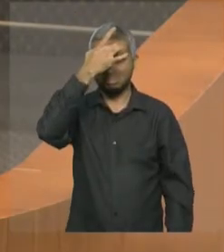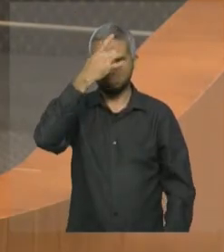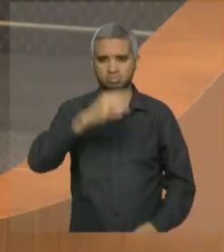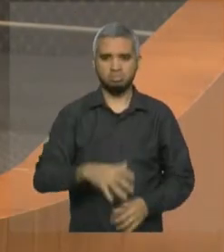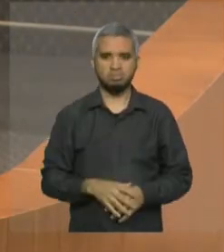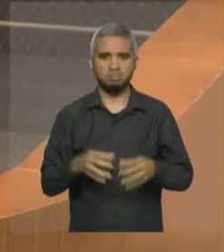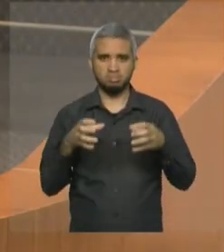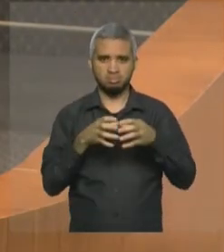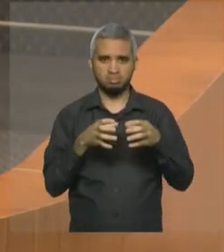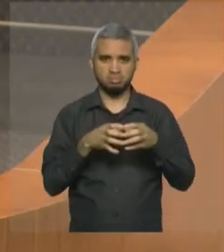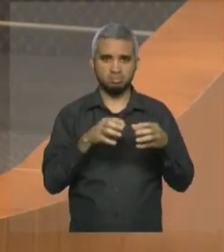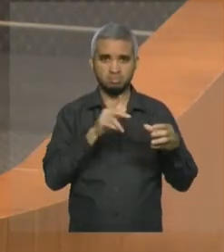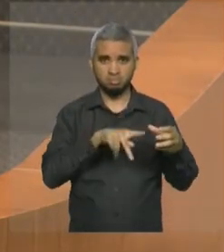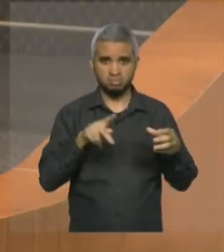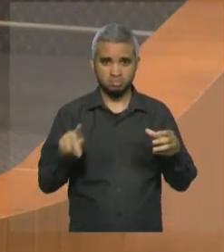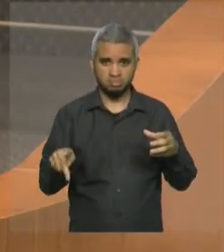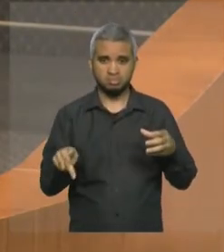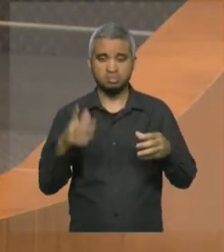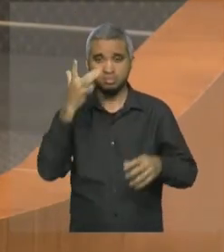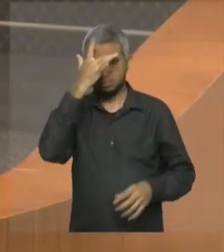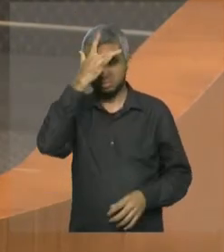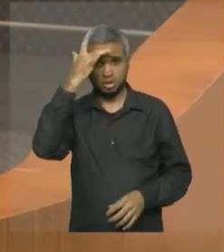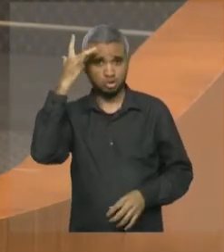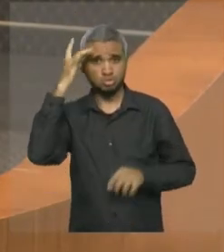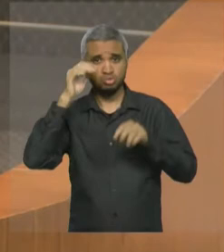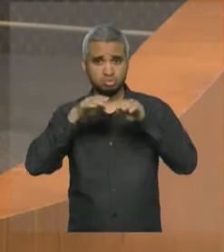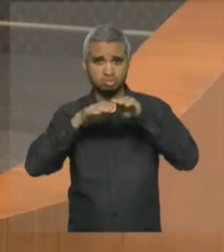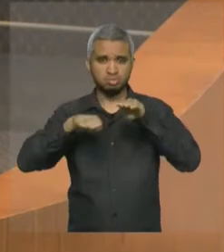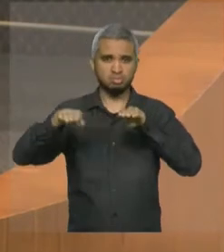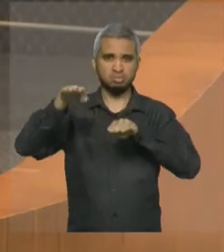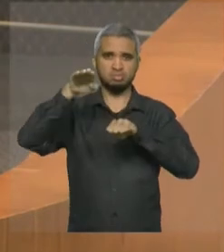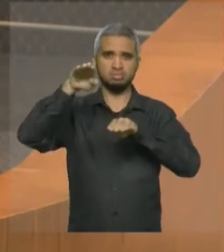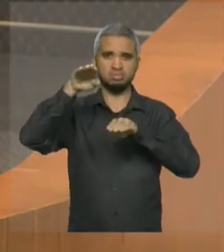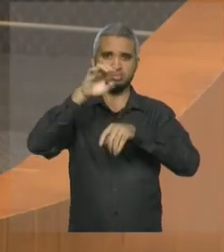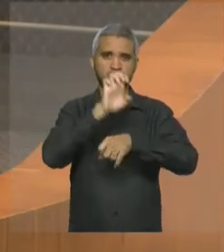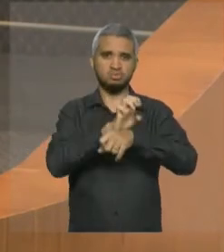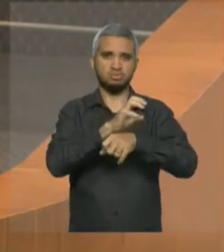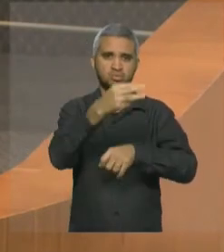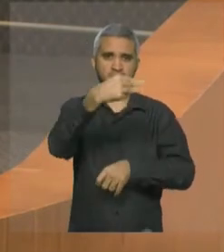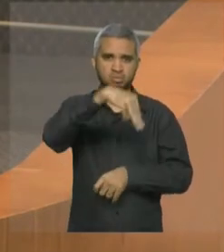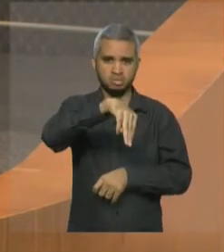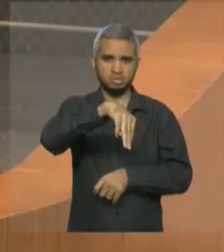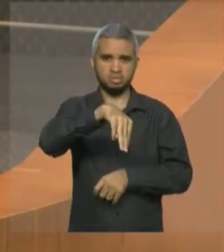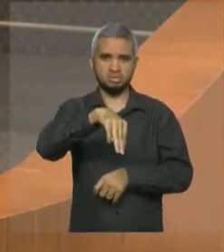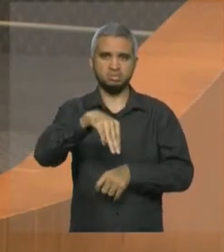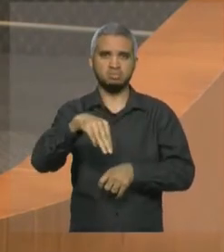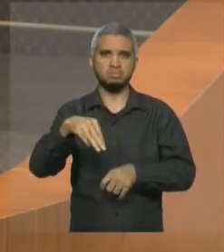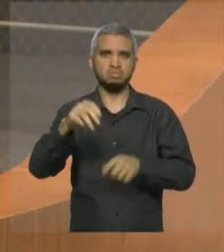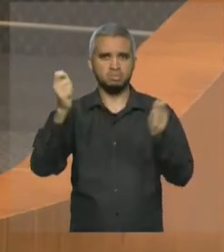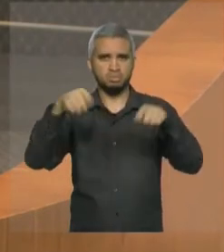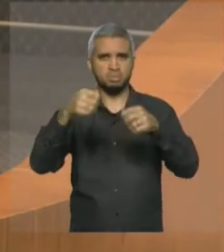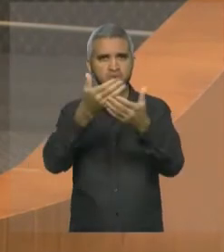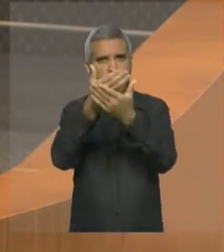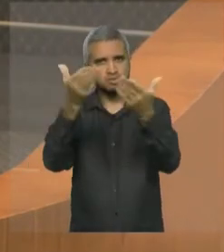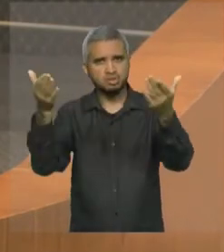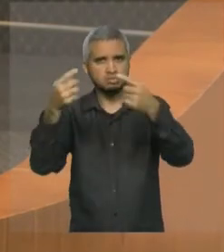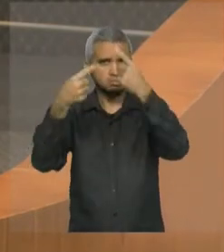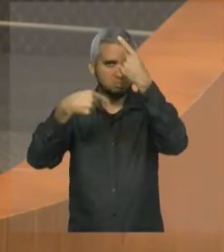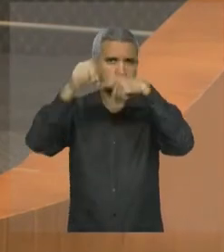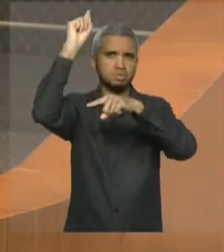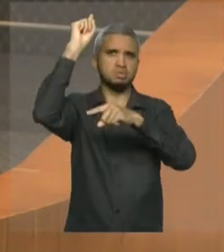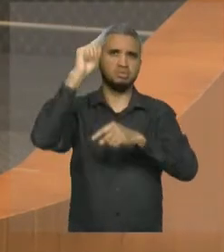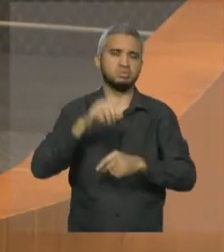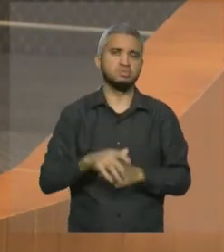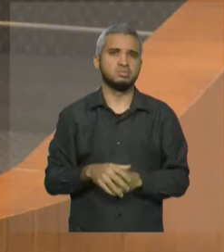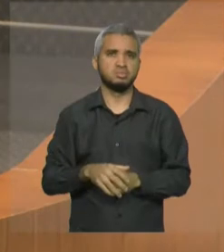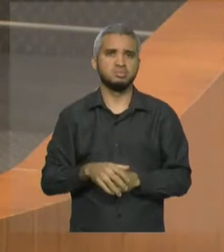de professores, porque são pessoas acima da média no estado do Maranhão. Sucesso na nossa caminhada. Não é preciso dizer que